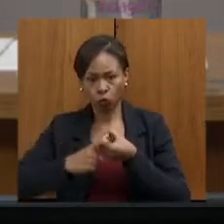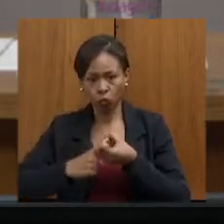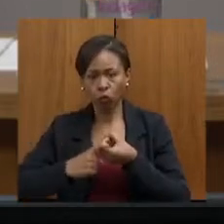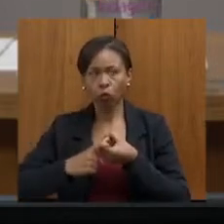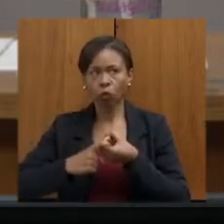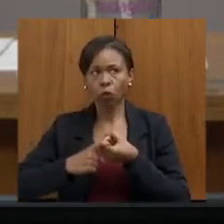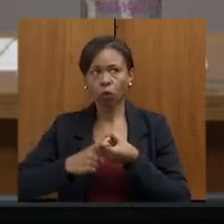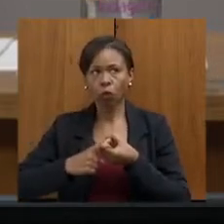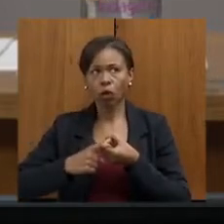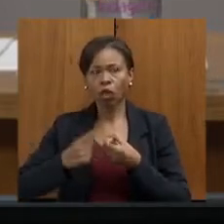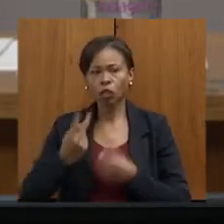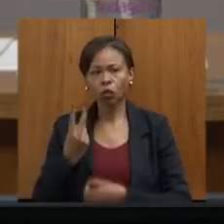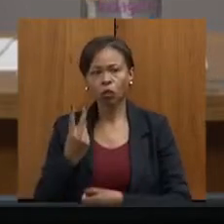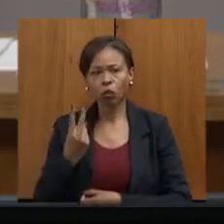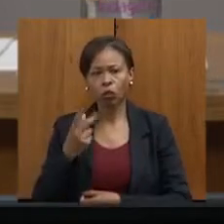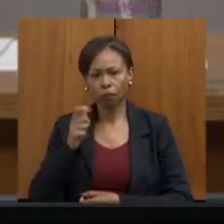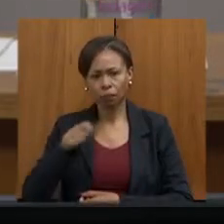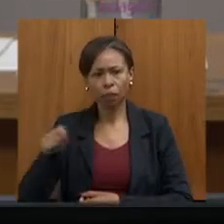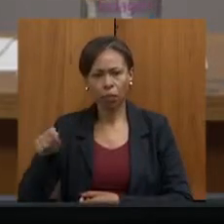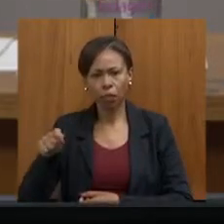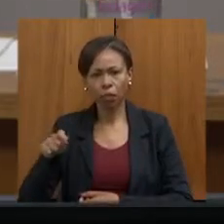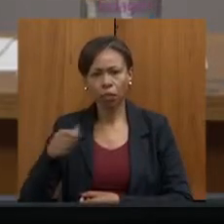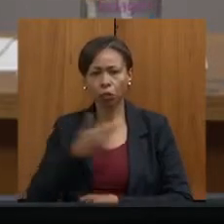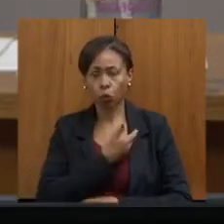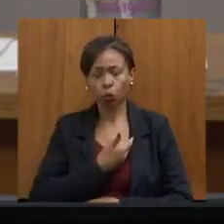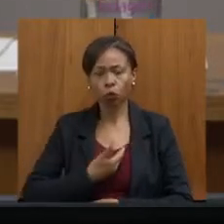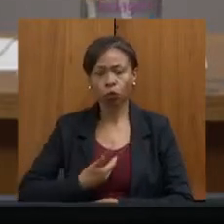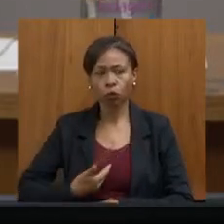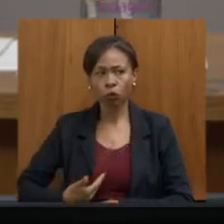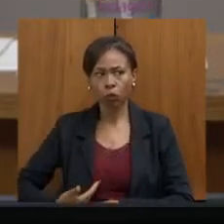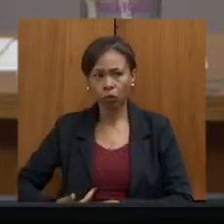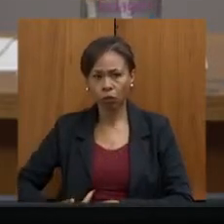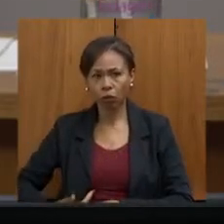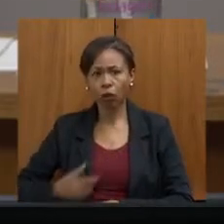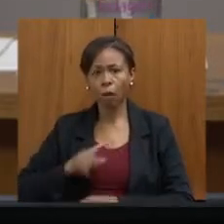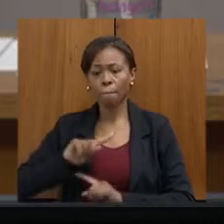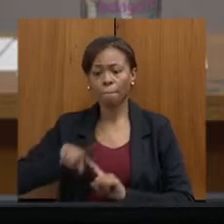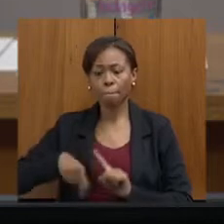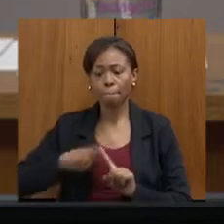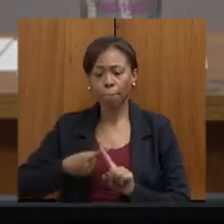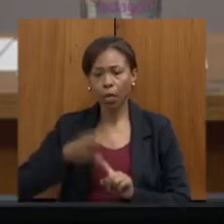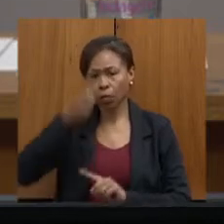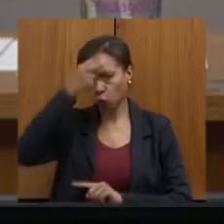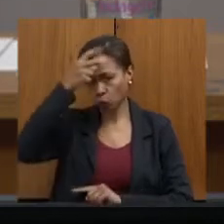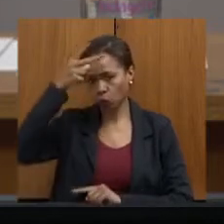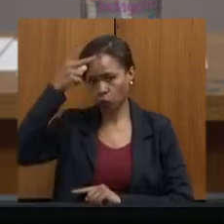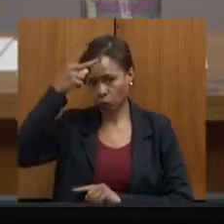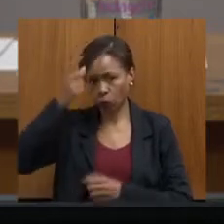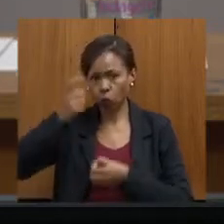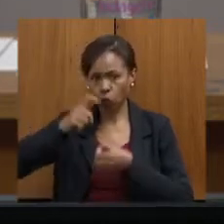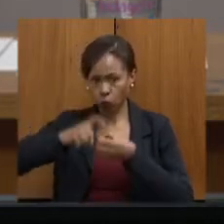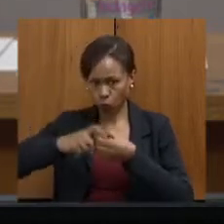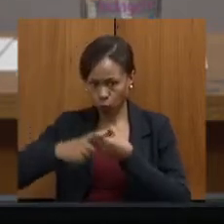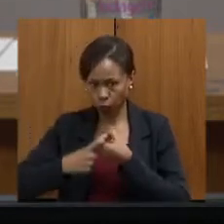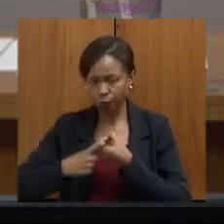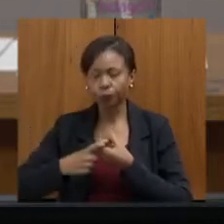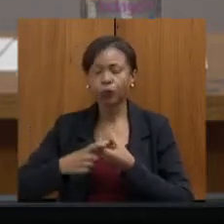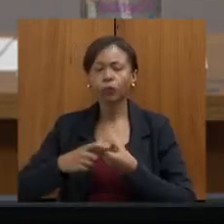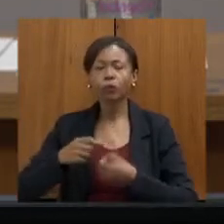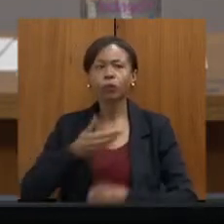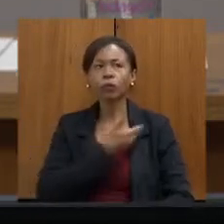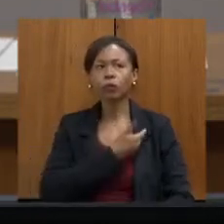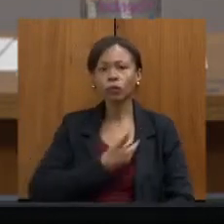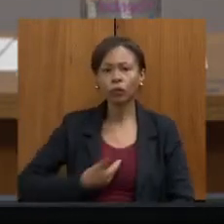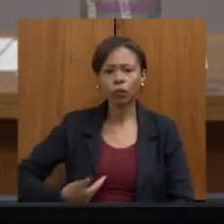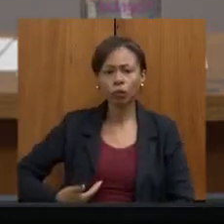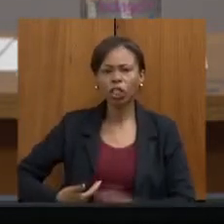que dois meses com a presença do governador e dos prefeitos não o governo já pagou